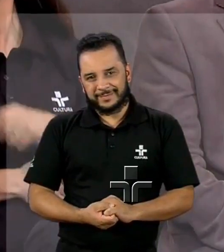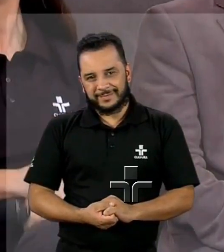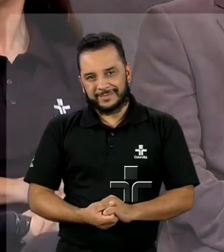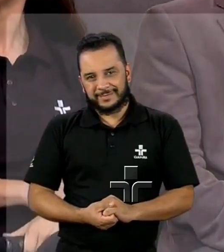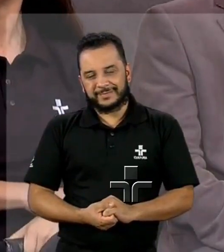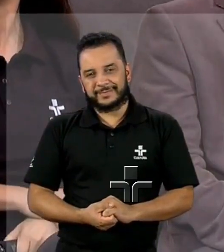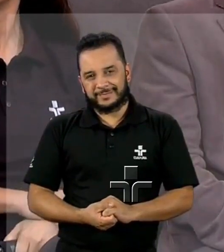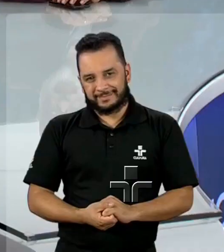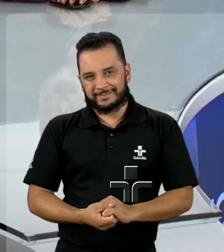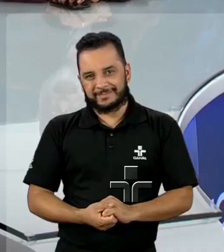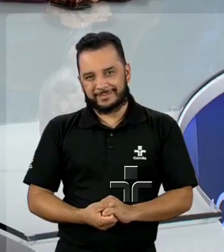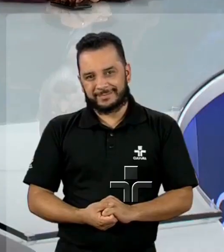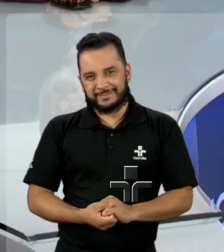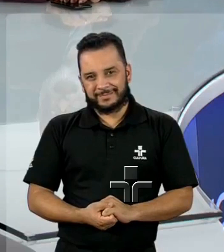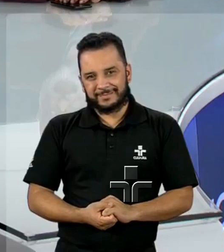isso?